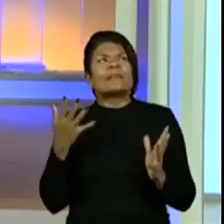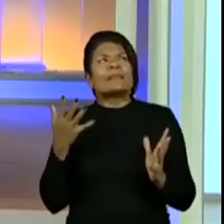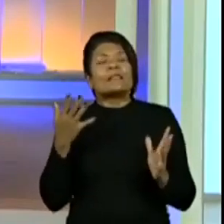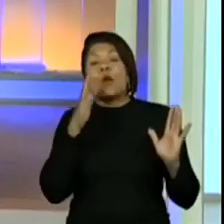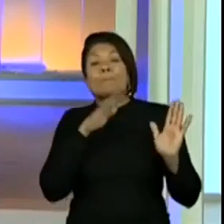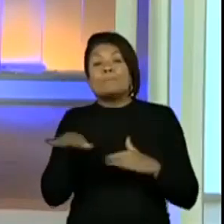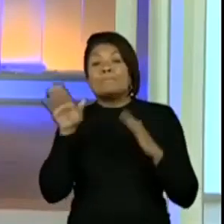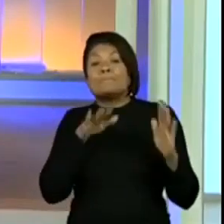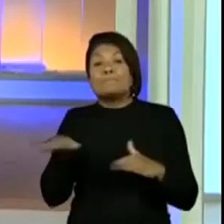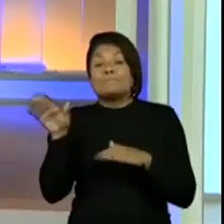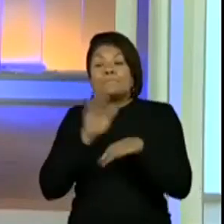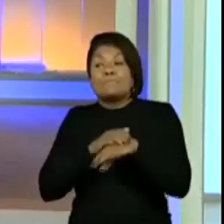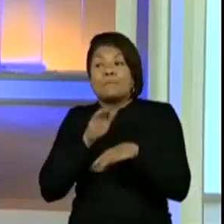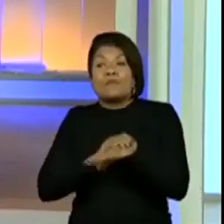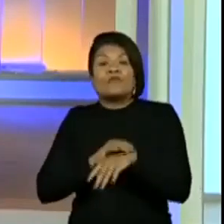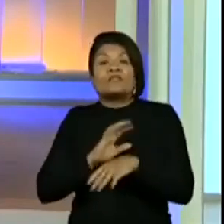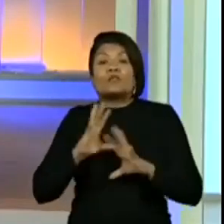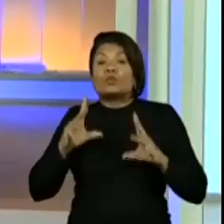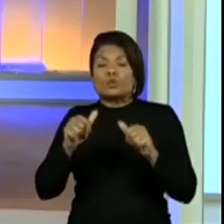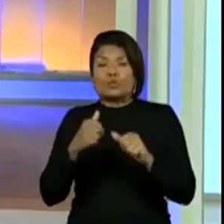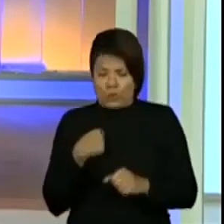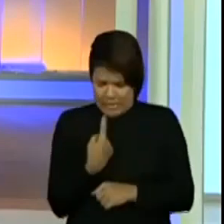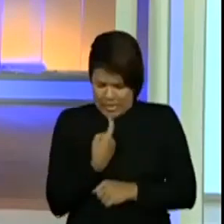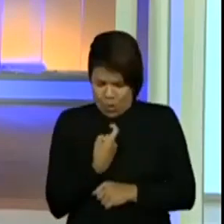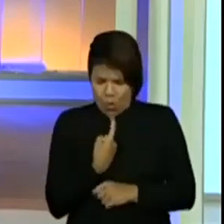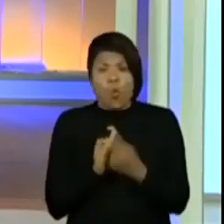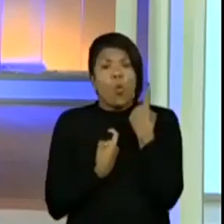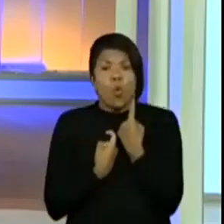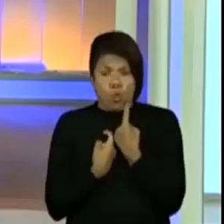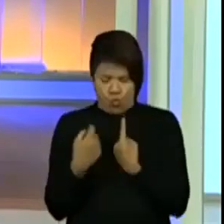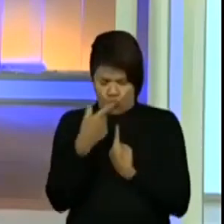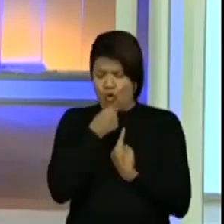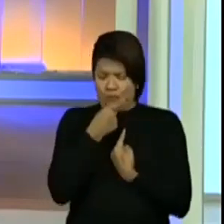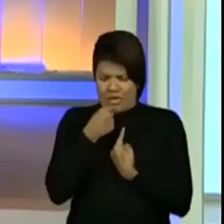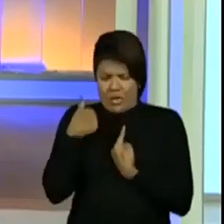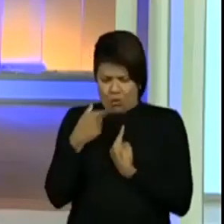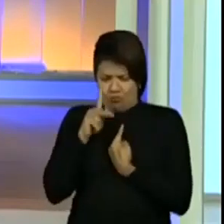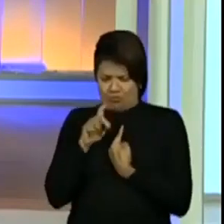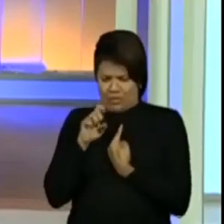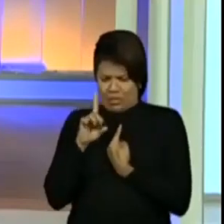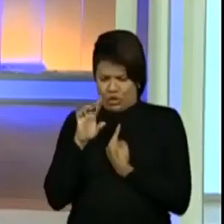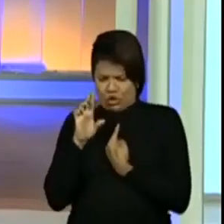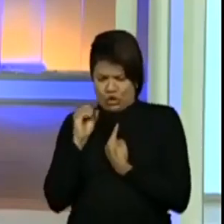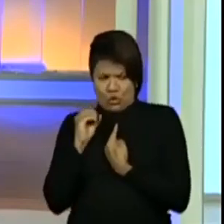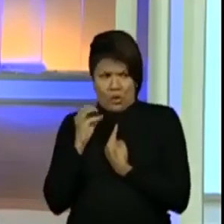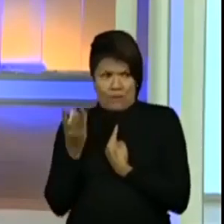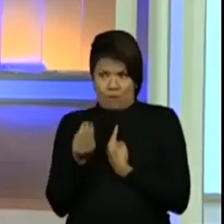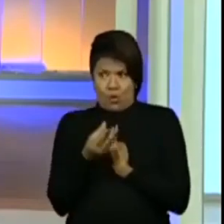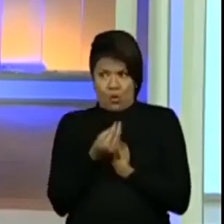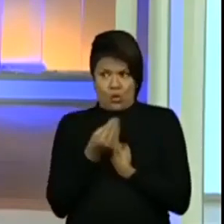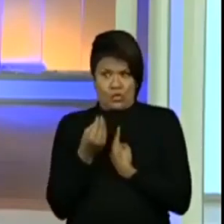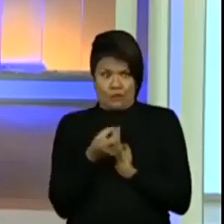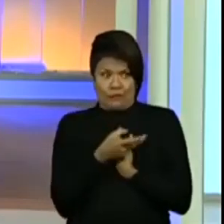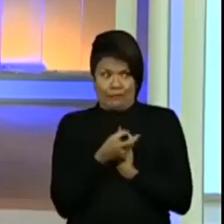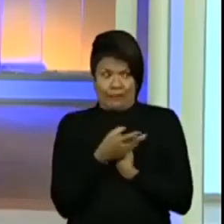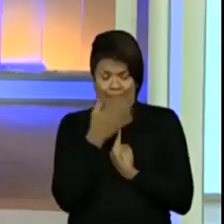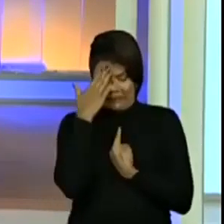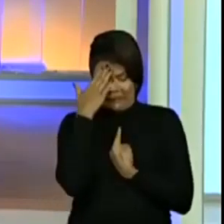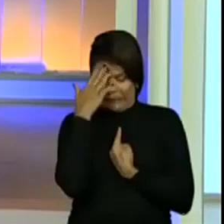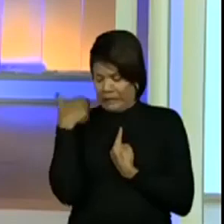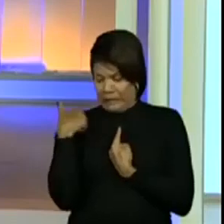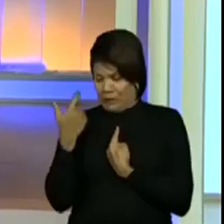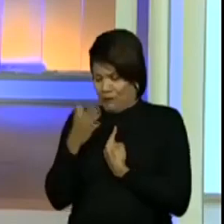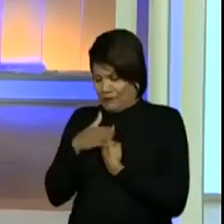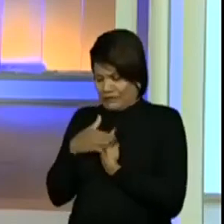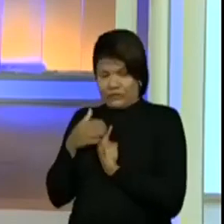produzir tudo. Não era. Pois é. Se ele não era capaz de produzir tudo, o que o homem começou a processar na cabeça? Falou, já que eu não consigo